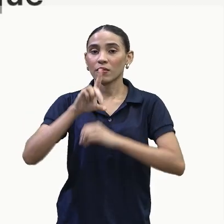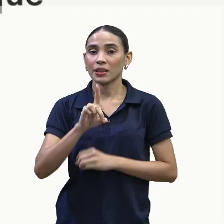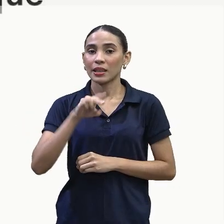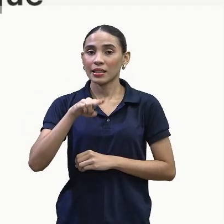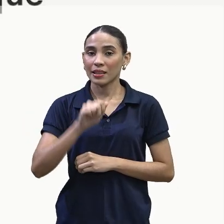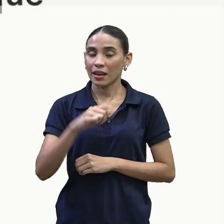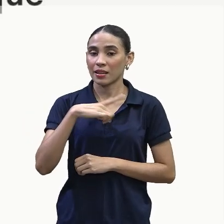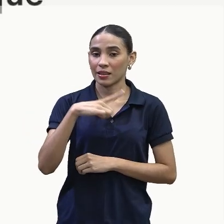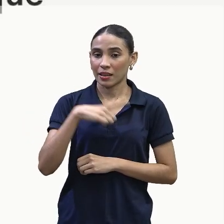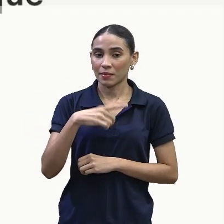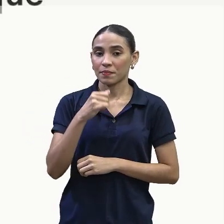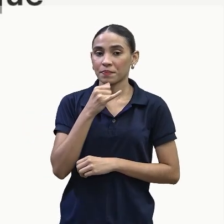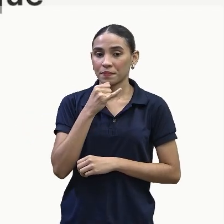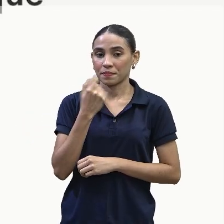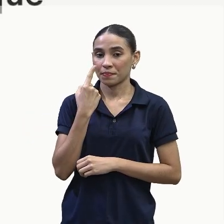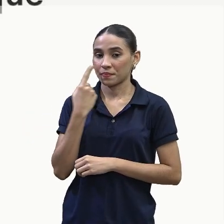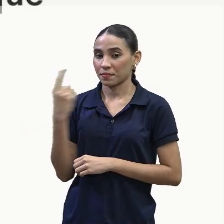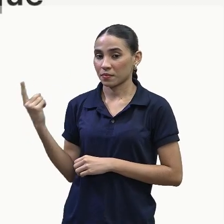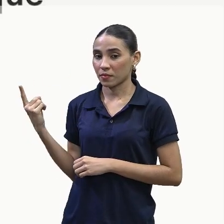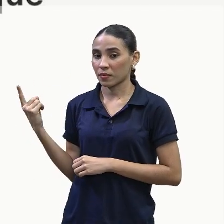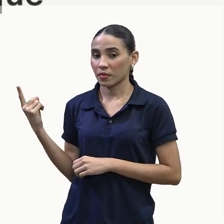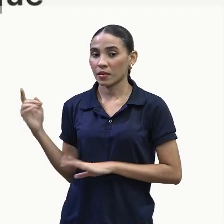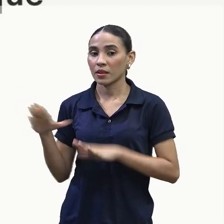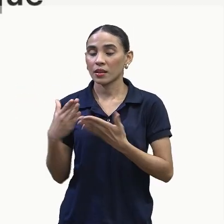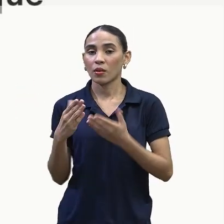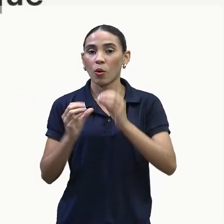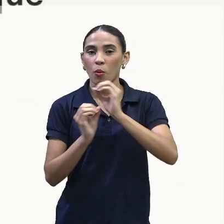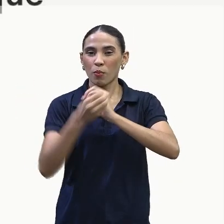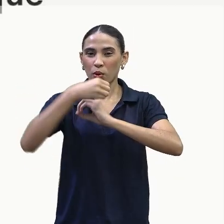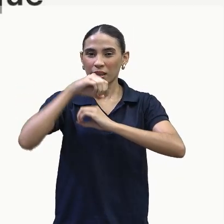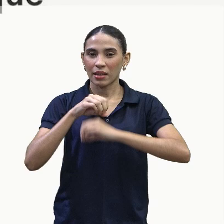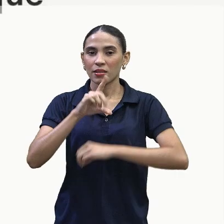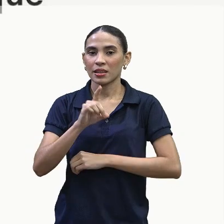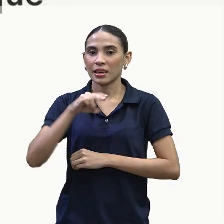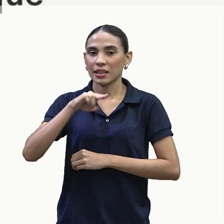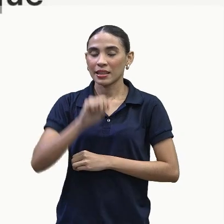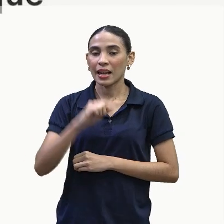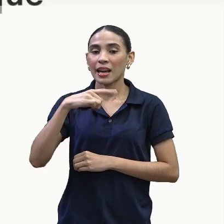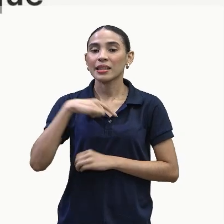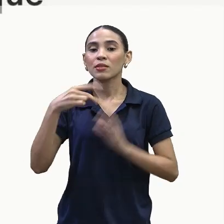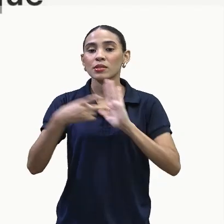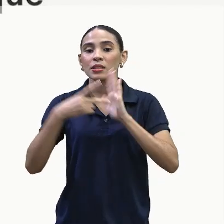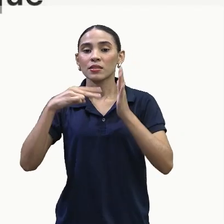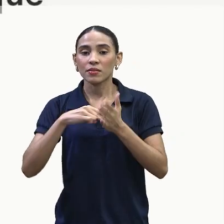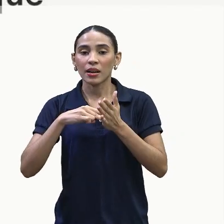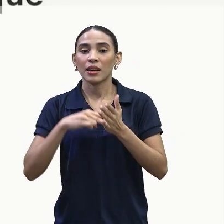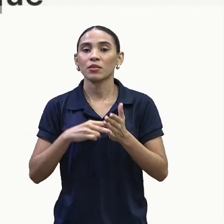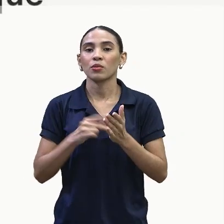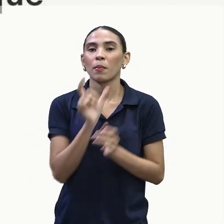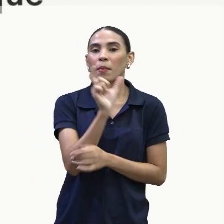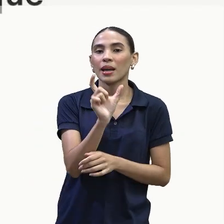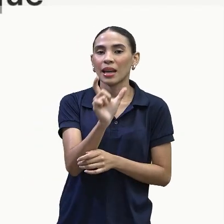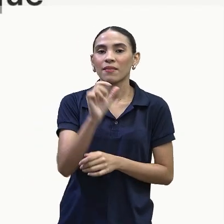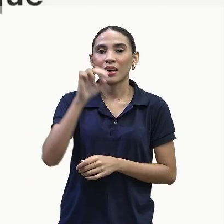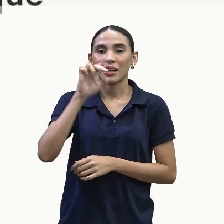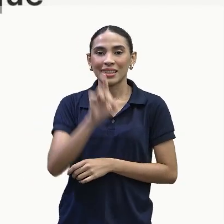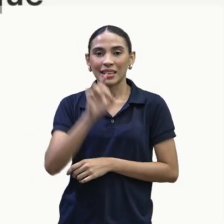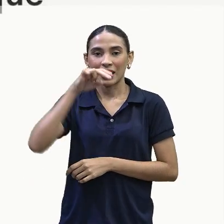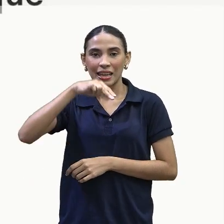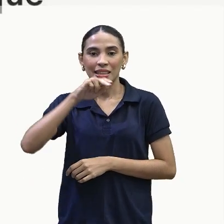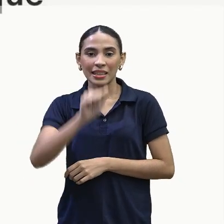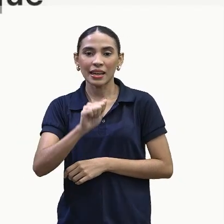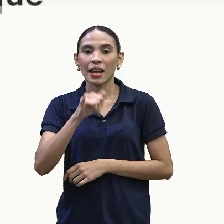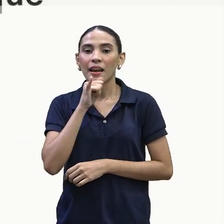possui. Aqui, ó. Né? Essa molécula de DNA que tem o significado do termo DNA